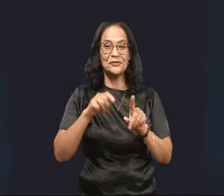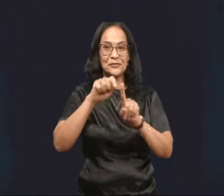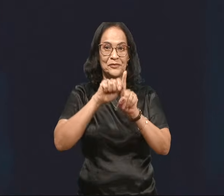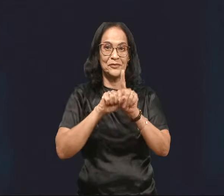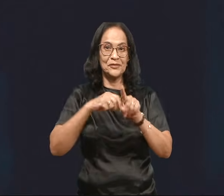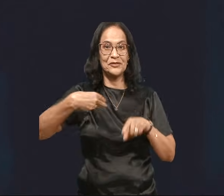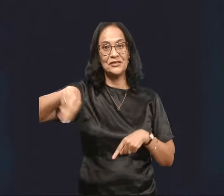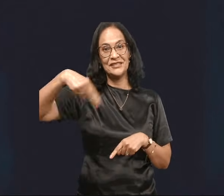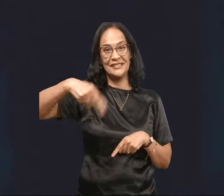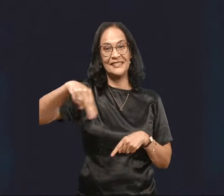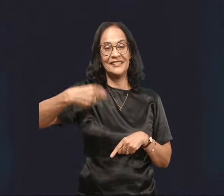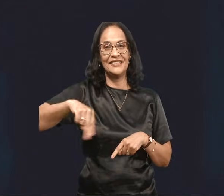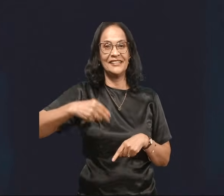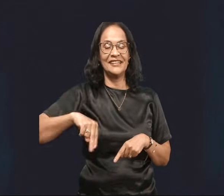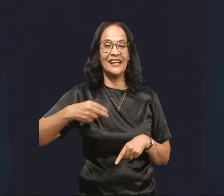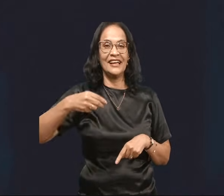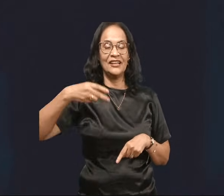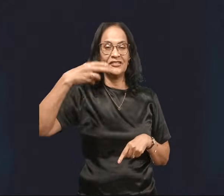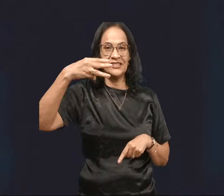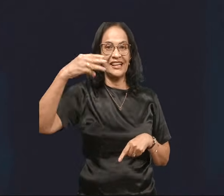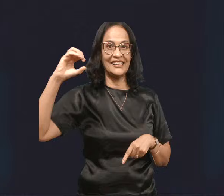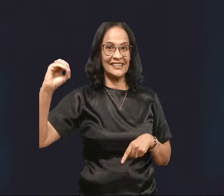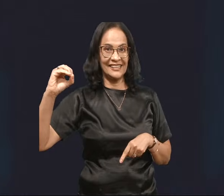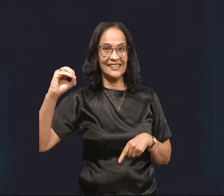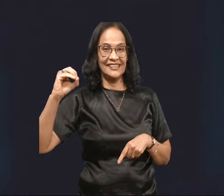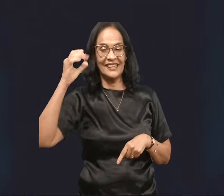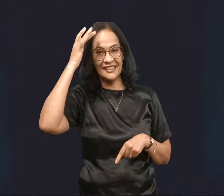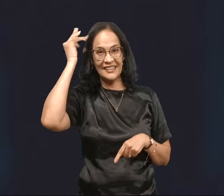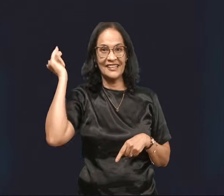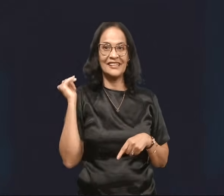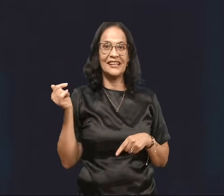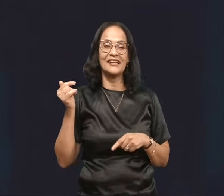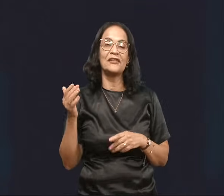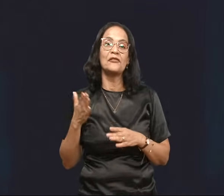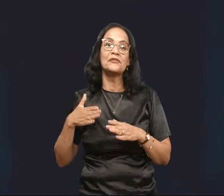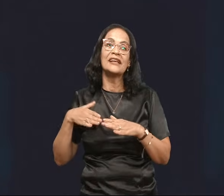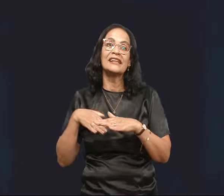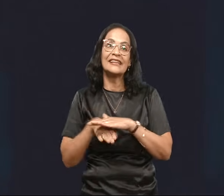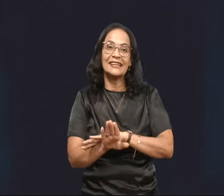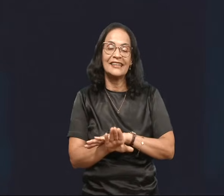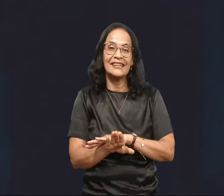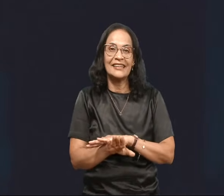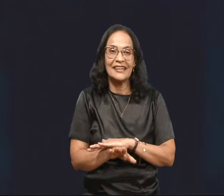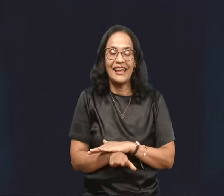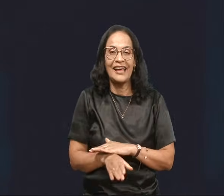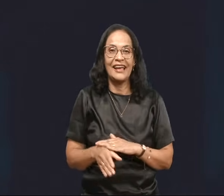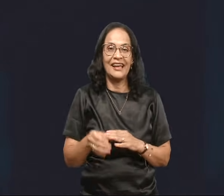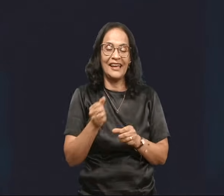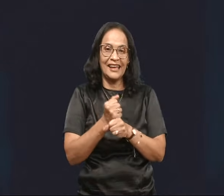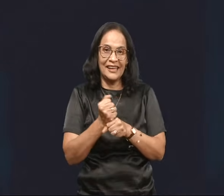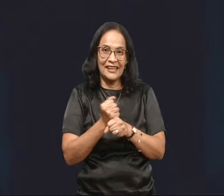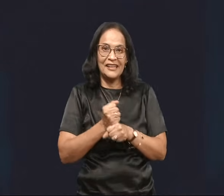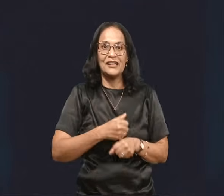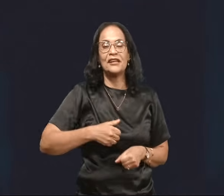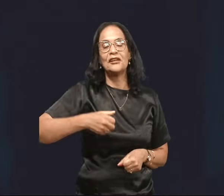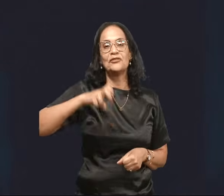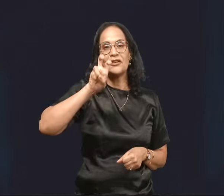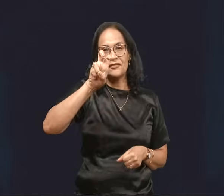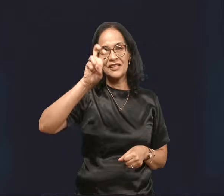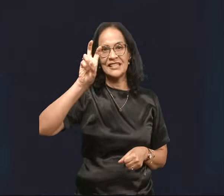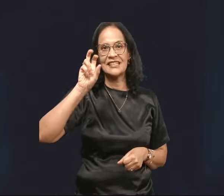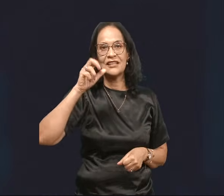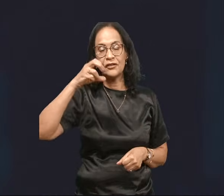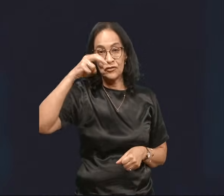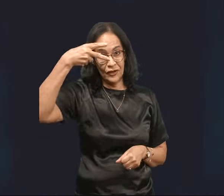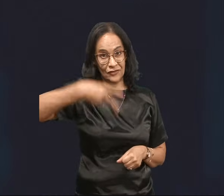Isso mesmo, dia 30. A partir de amanhã já entraremos aí de cabeça no último mês do ano. E no dia 25 de dezembro